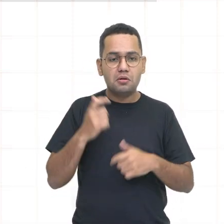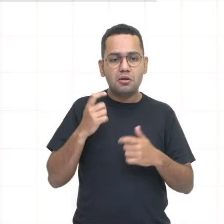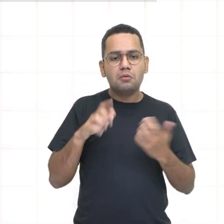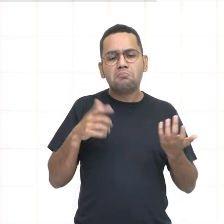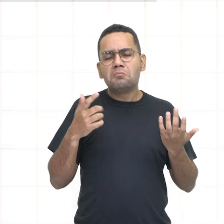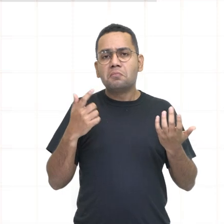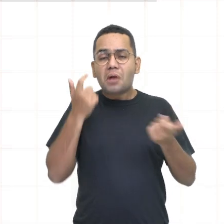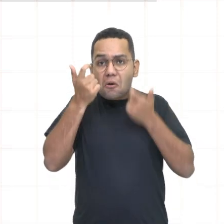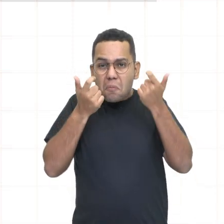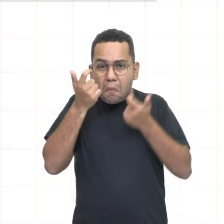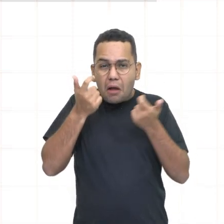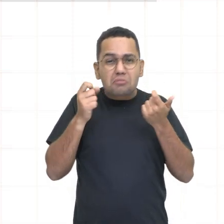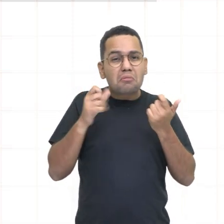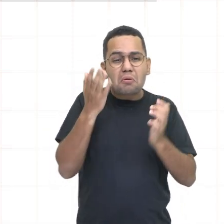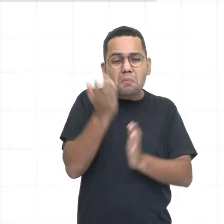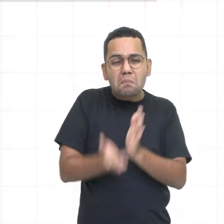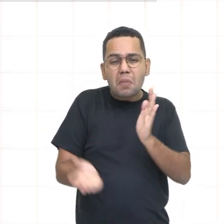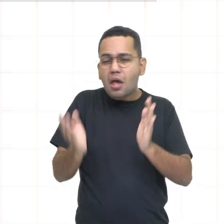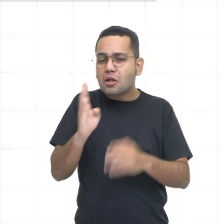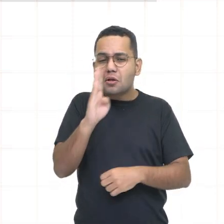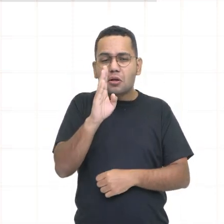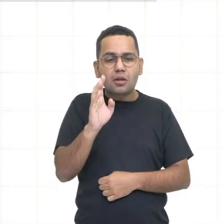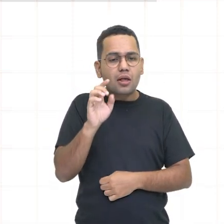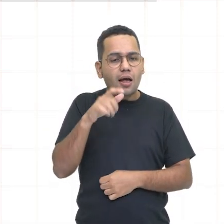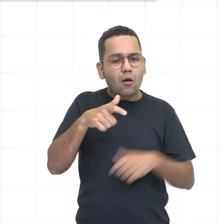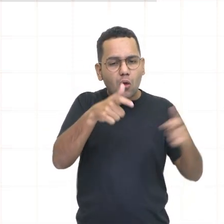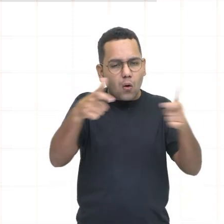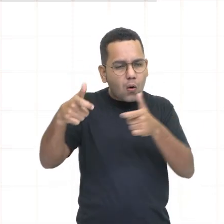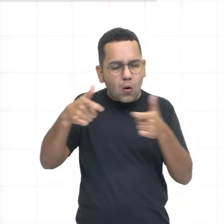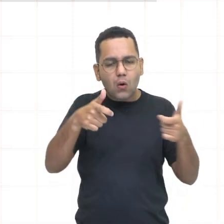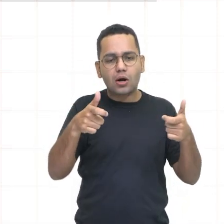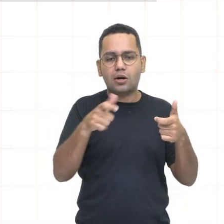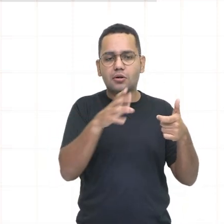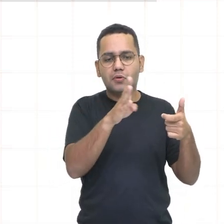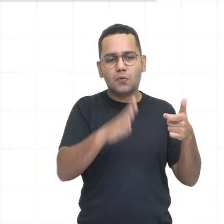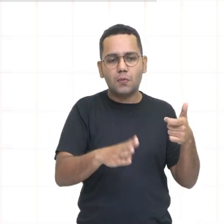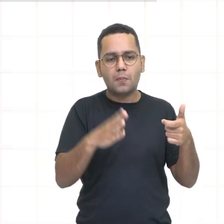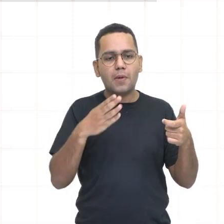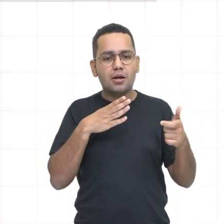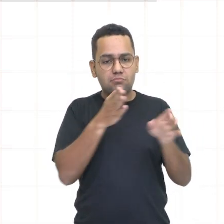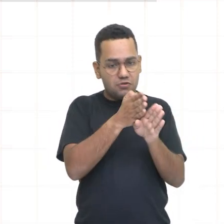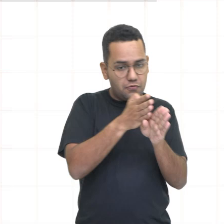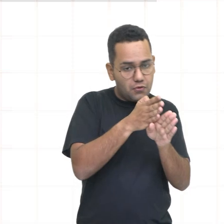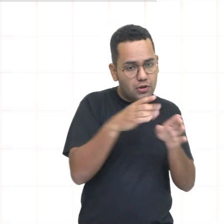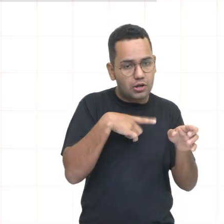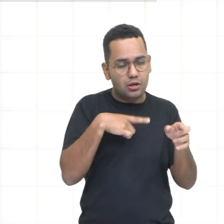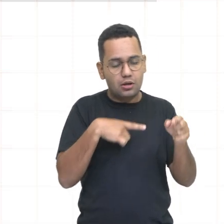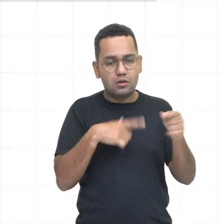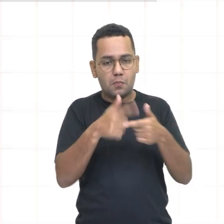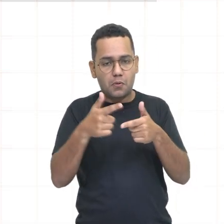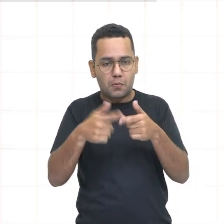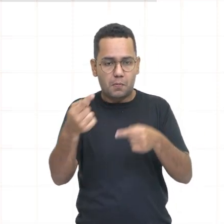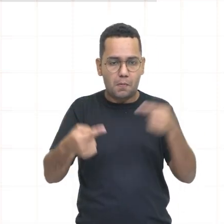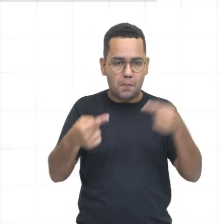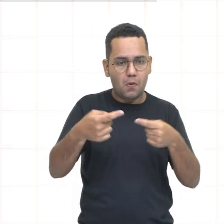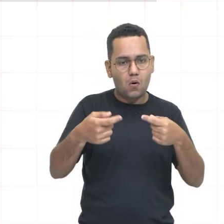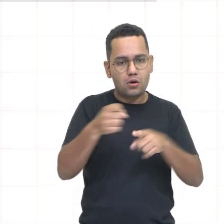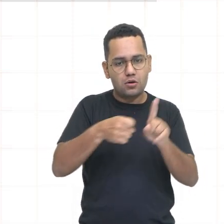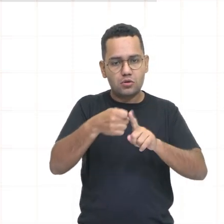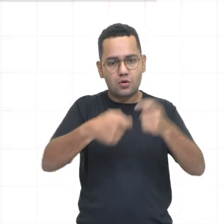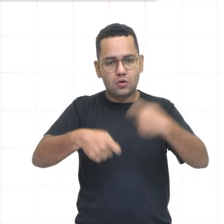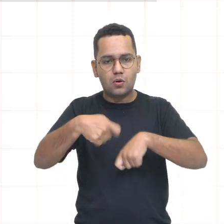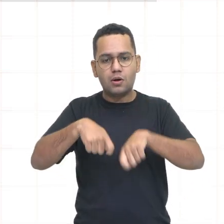de perder a soberania brasileira nas fronteiras e enfrentar problemas políticos e socioeconômicos na região devido ao processo